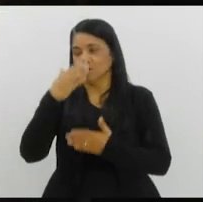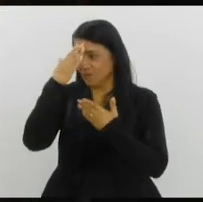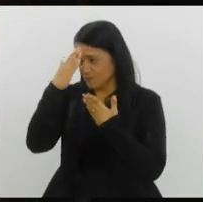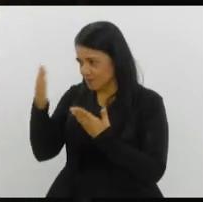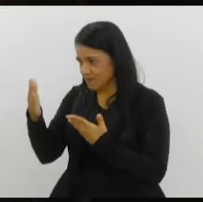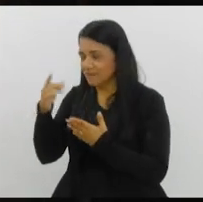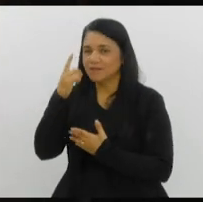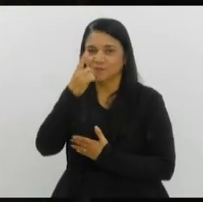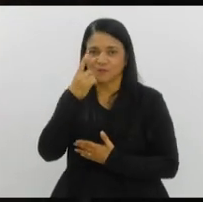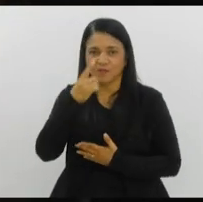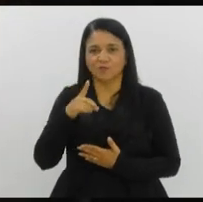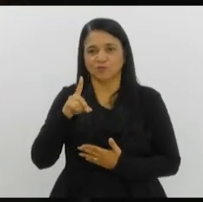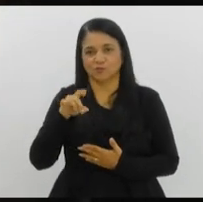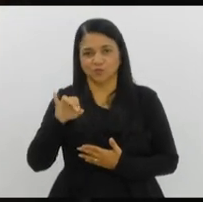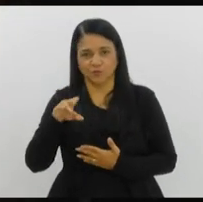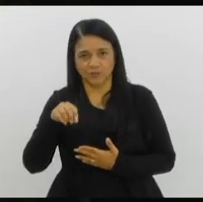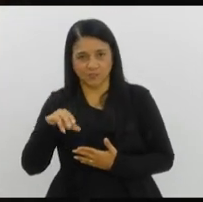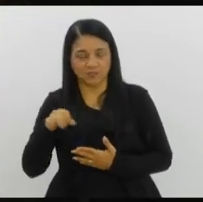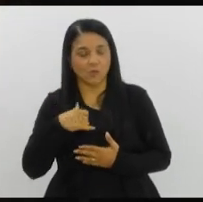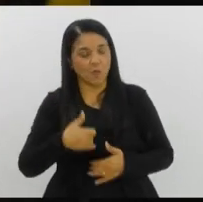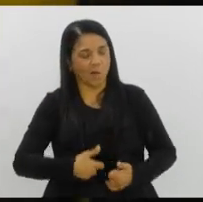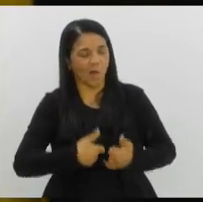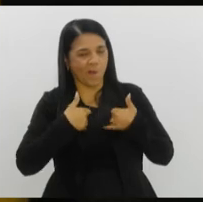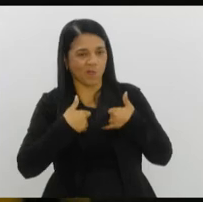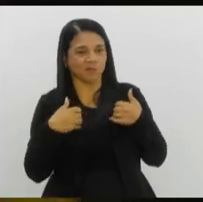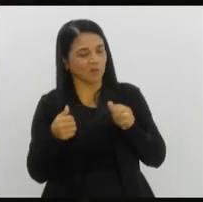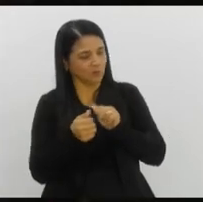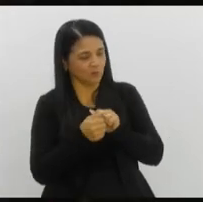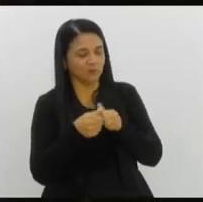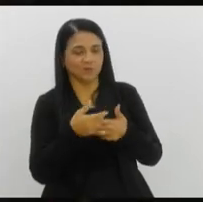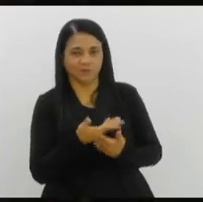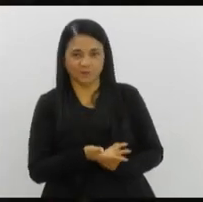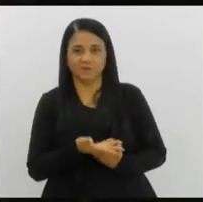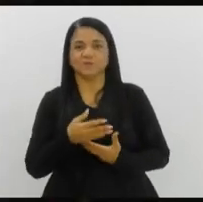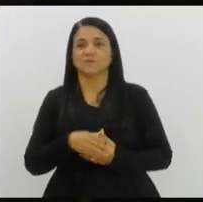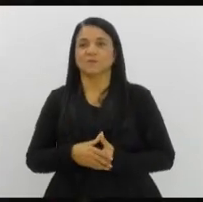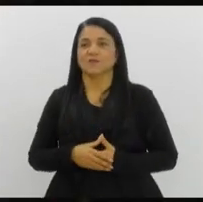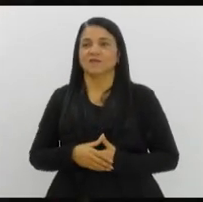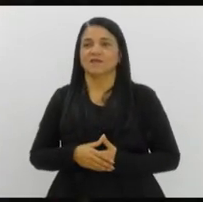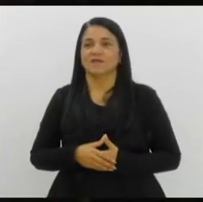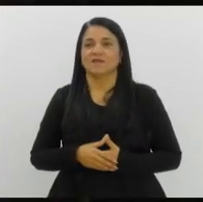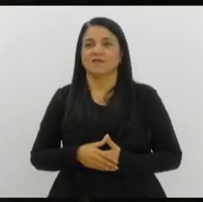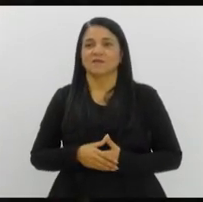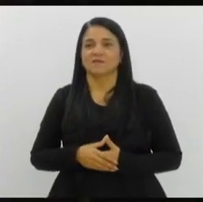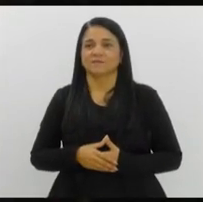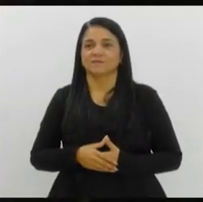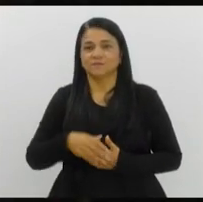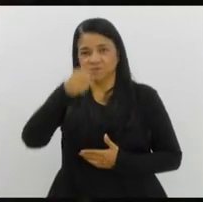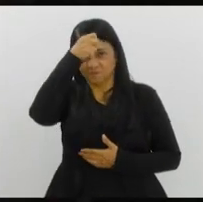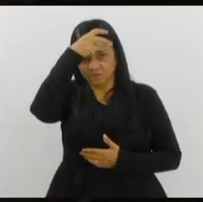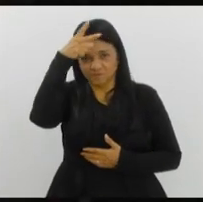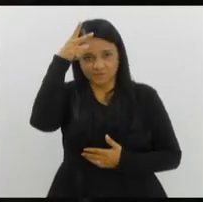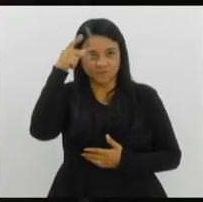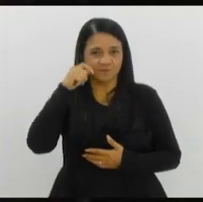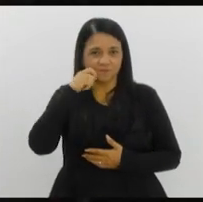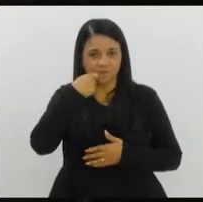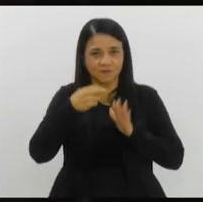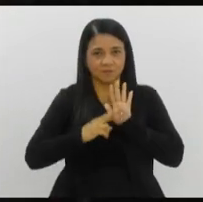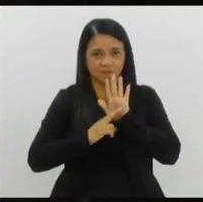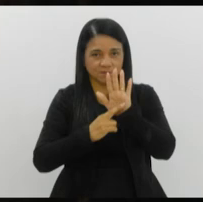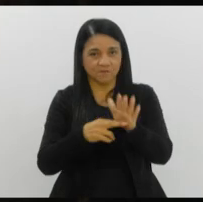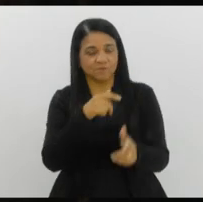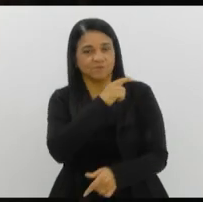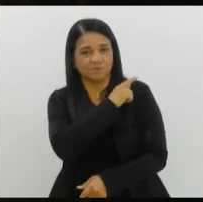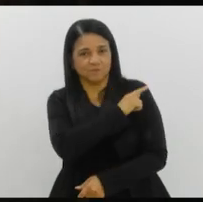poder estar aqui com Vossa Excelência e dizer que é isso. Acho que o prefeito Eduardo Paes representa uma gestão na cidade do